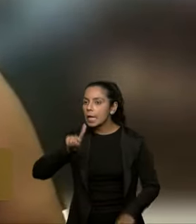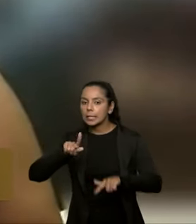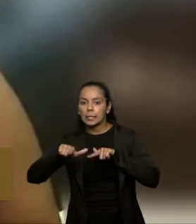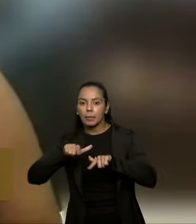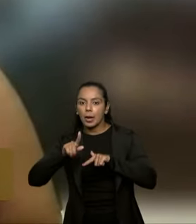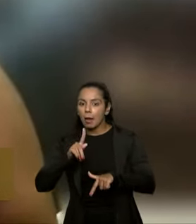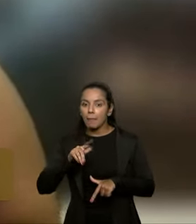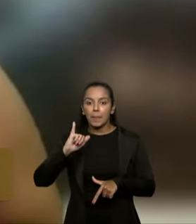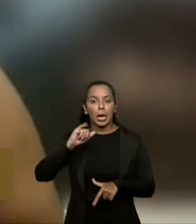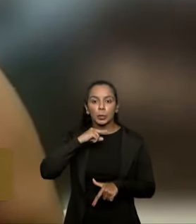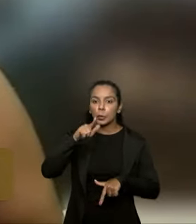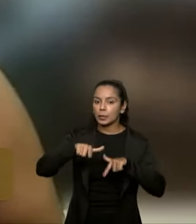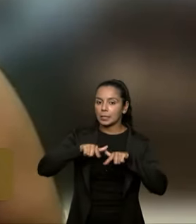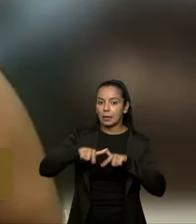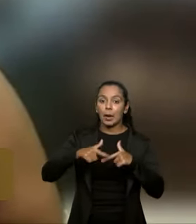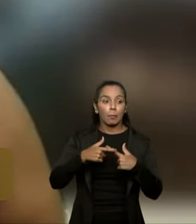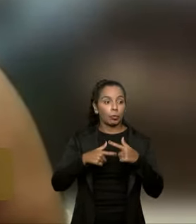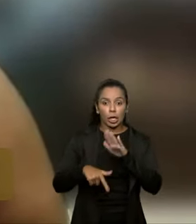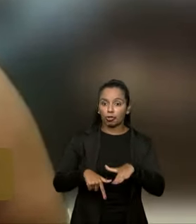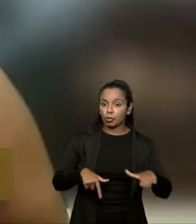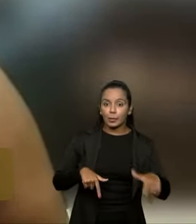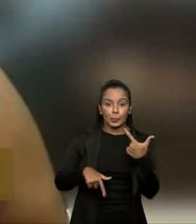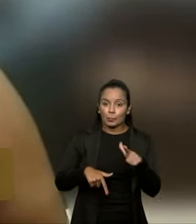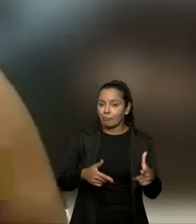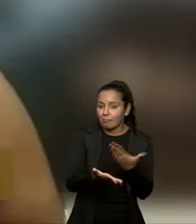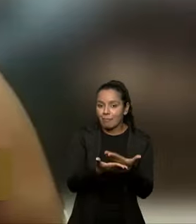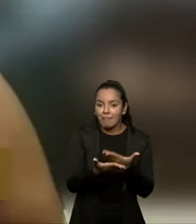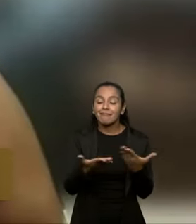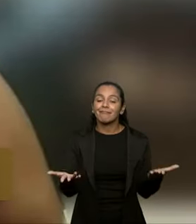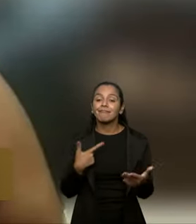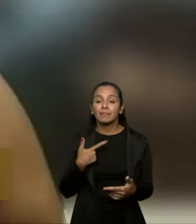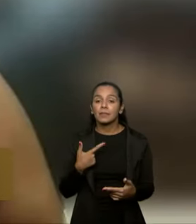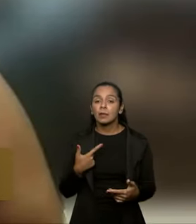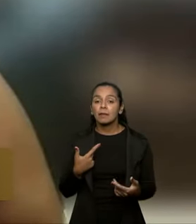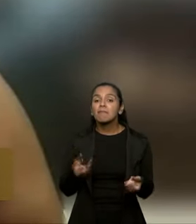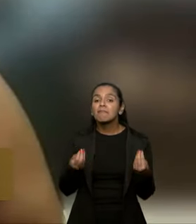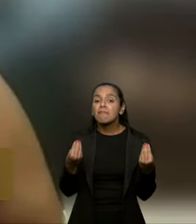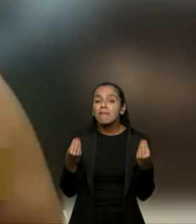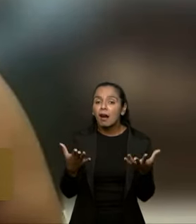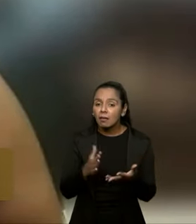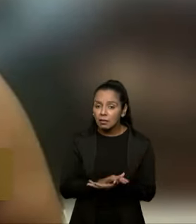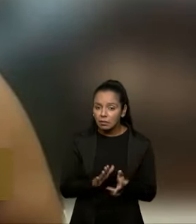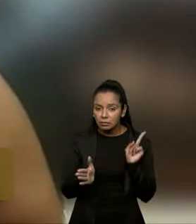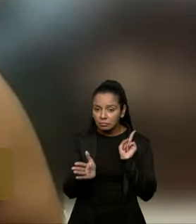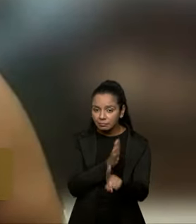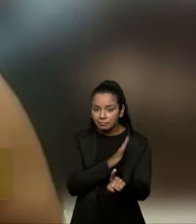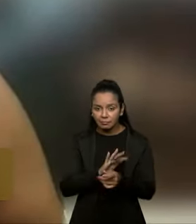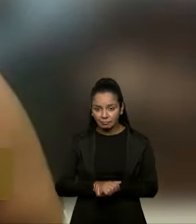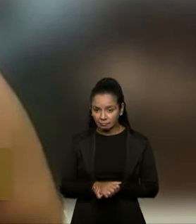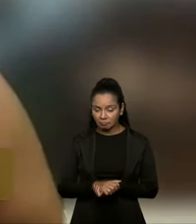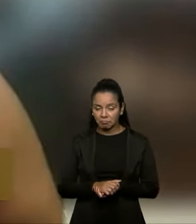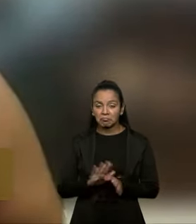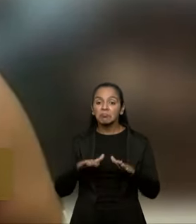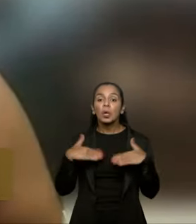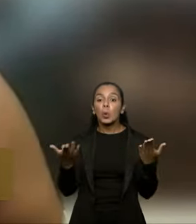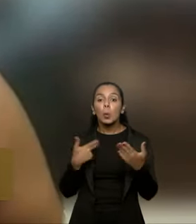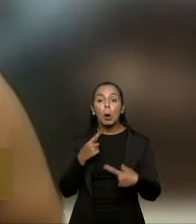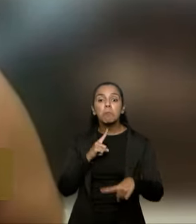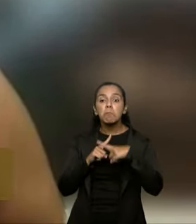pais por conta das crianças sem aula. E a troco de quê, né? A gente pergunta. Qual